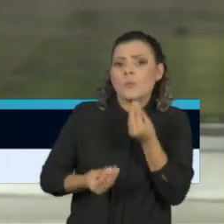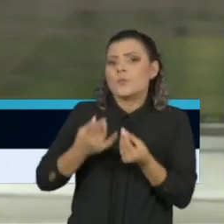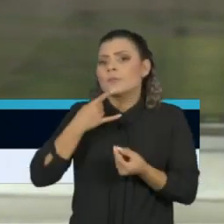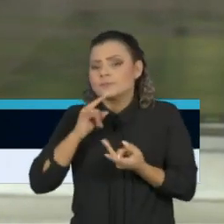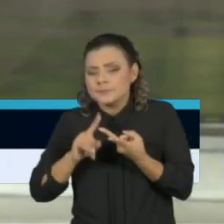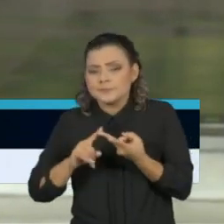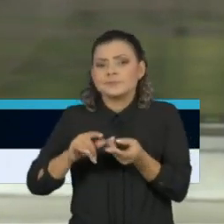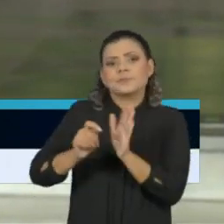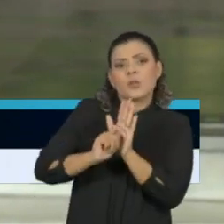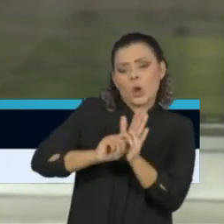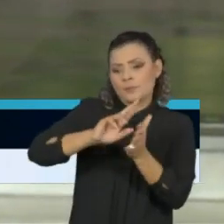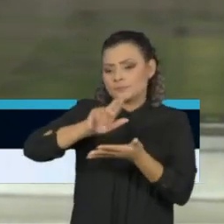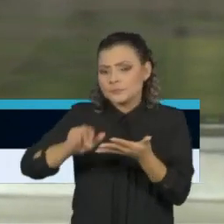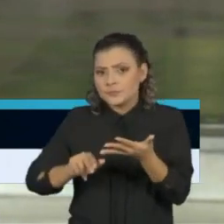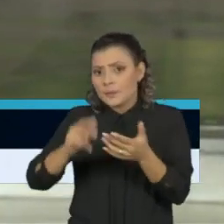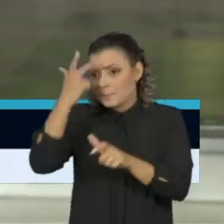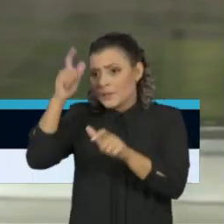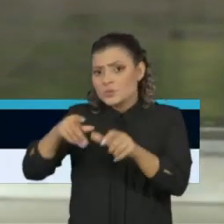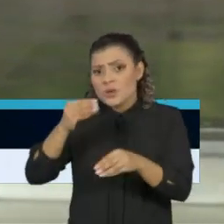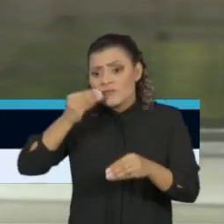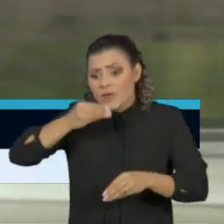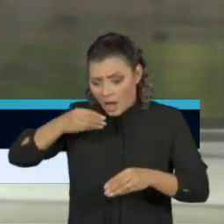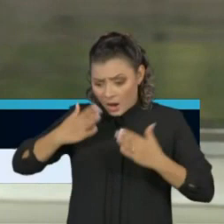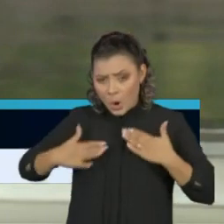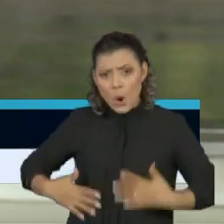pacientes extremamente vulneráveis?